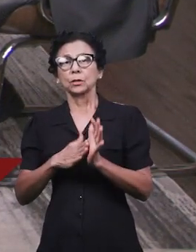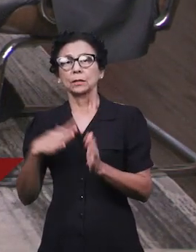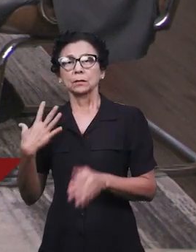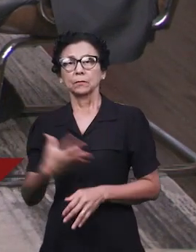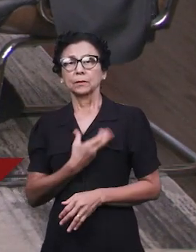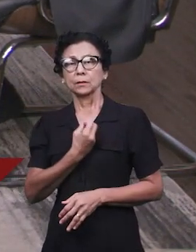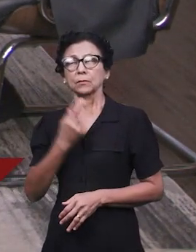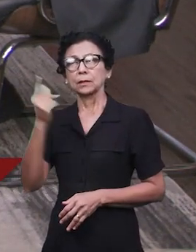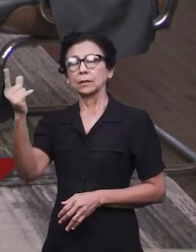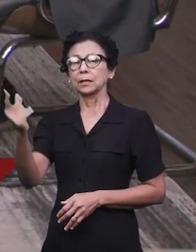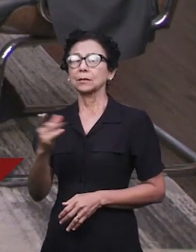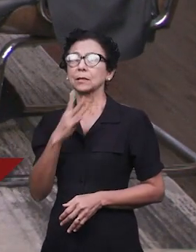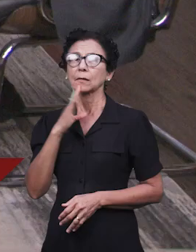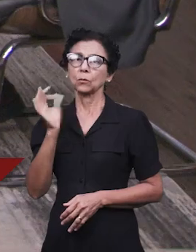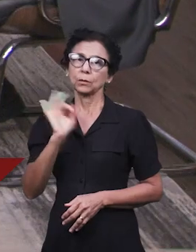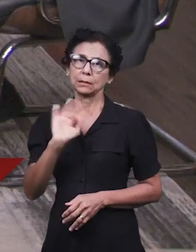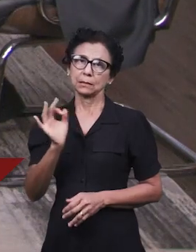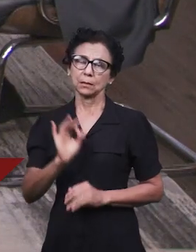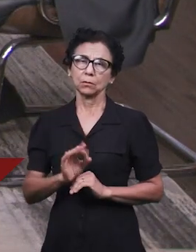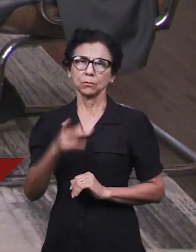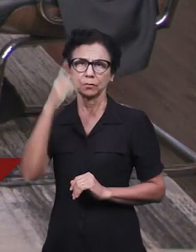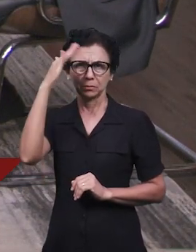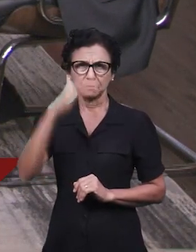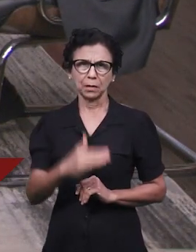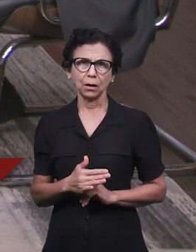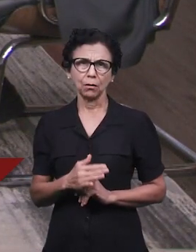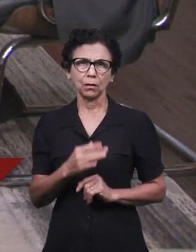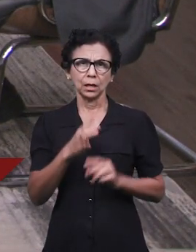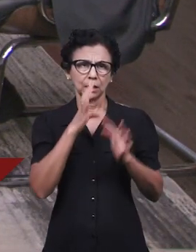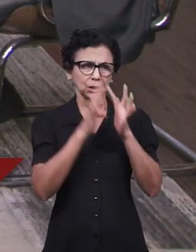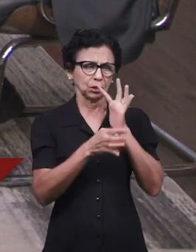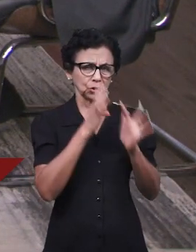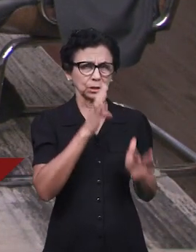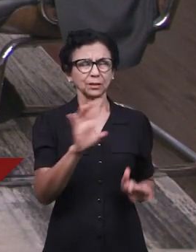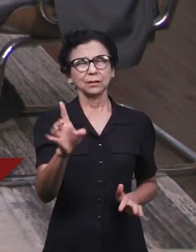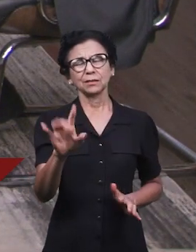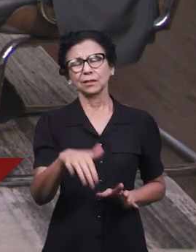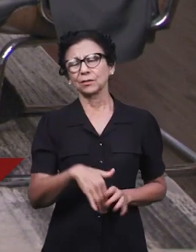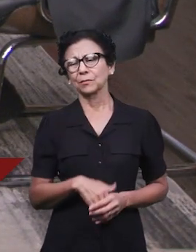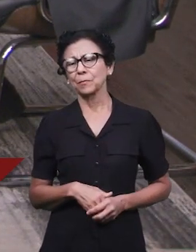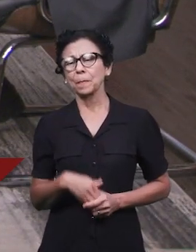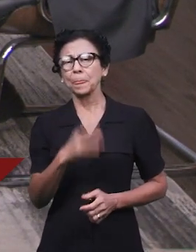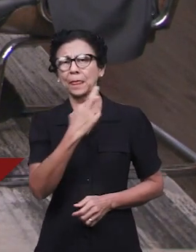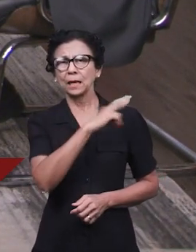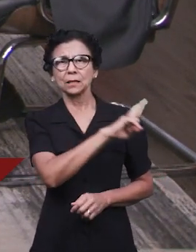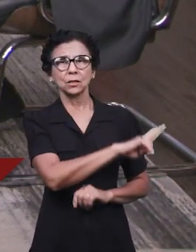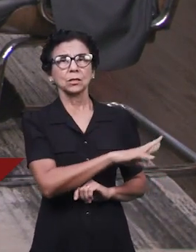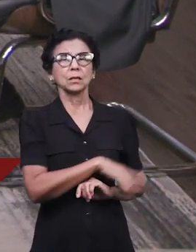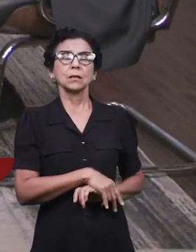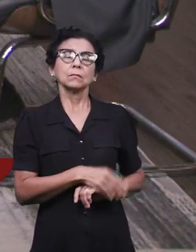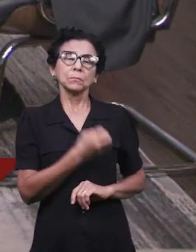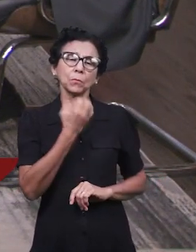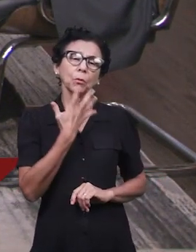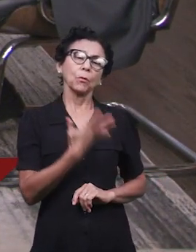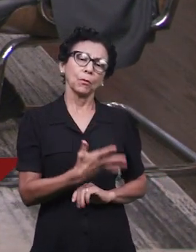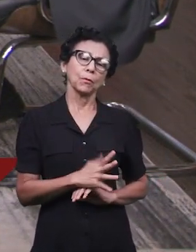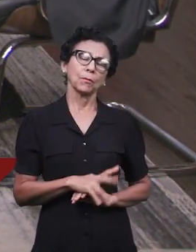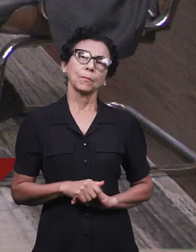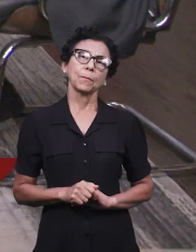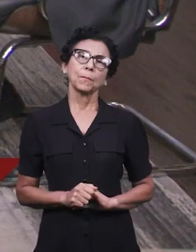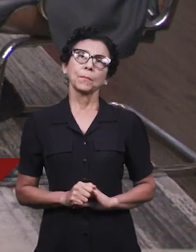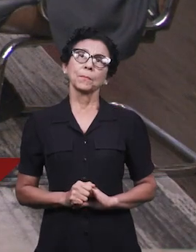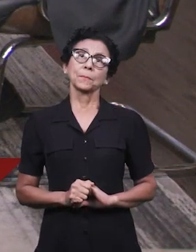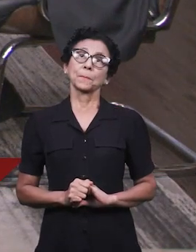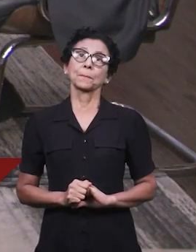dizendo, toda religião, a gente sempre diz, é boa, mas as pessoas estão presas à religião. E,